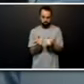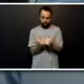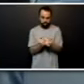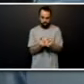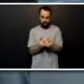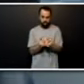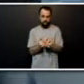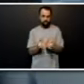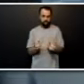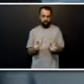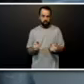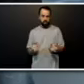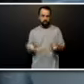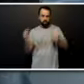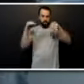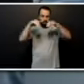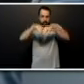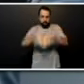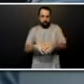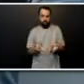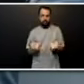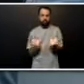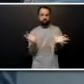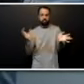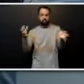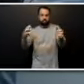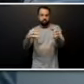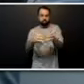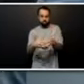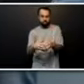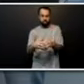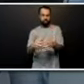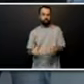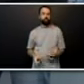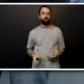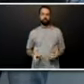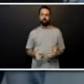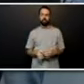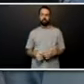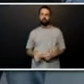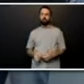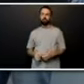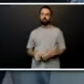conjunto que está dentro de um maior.